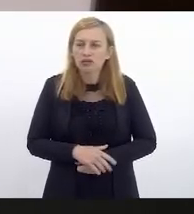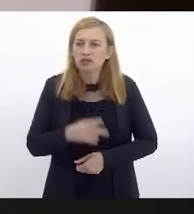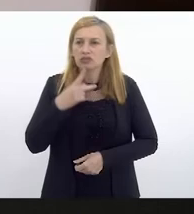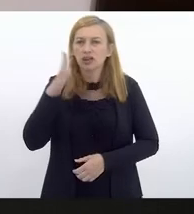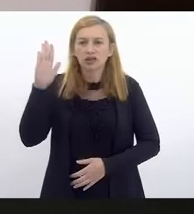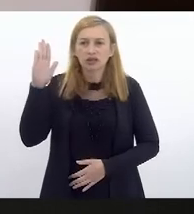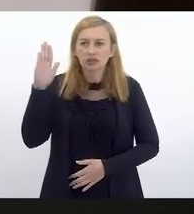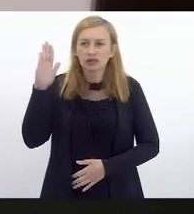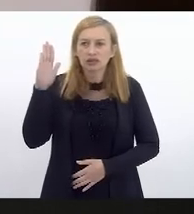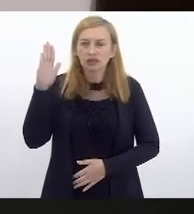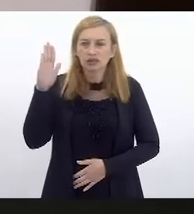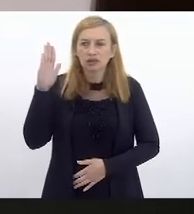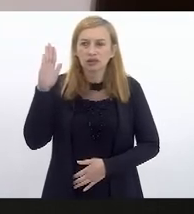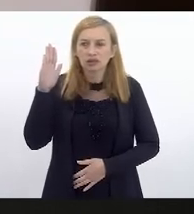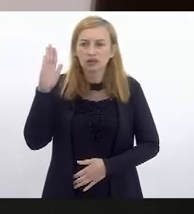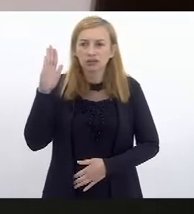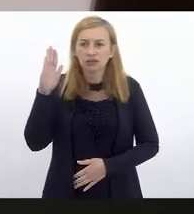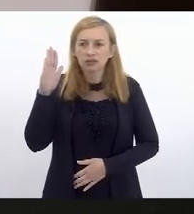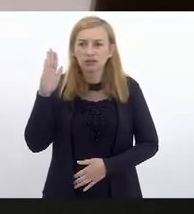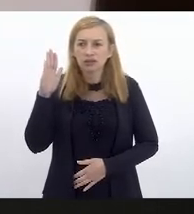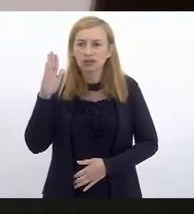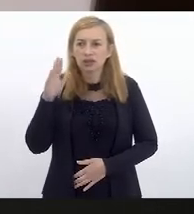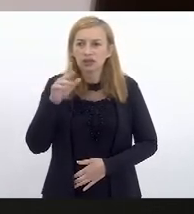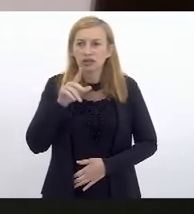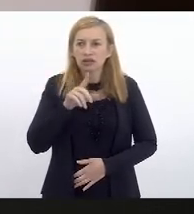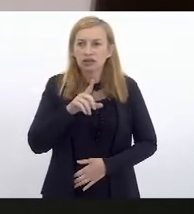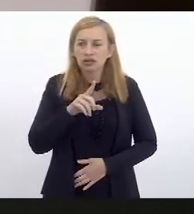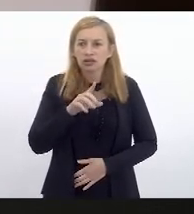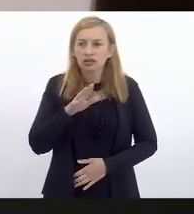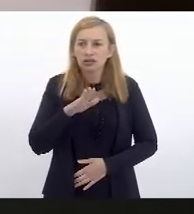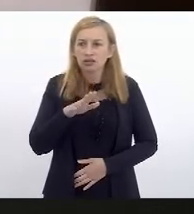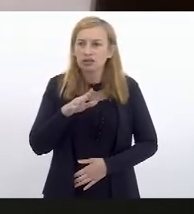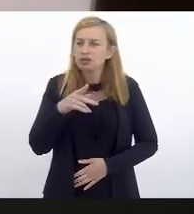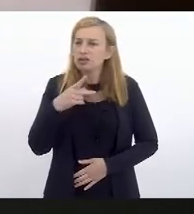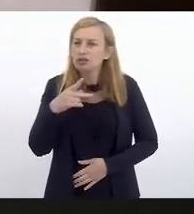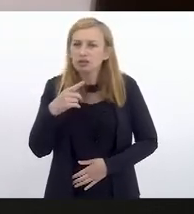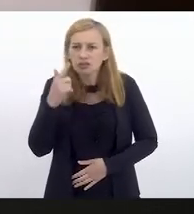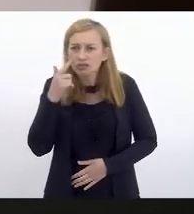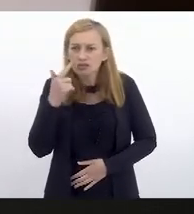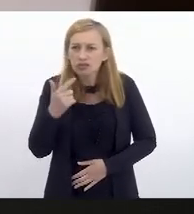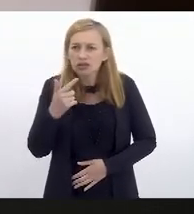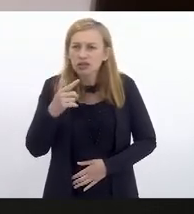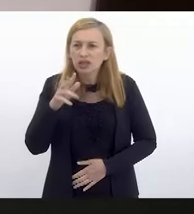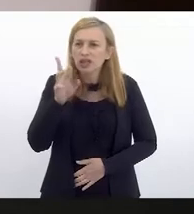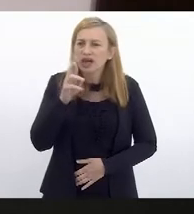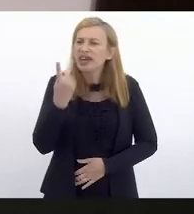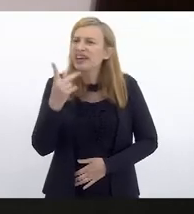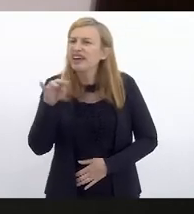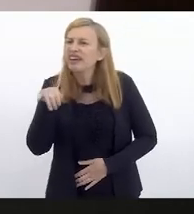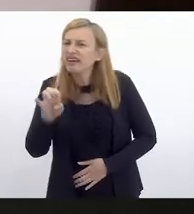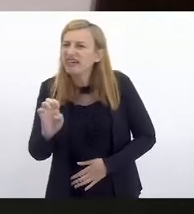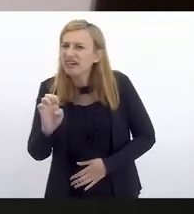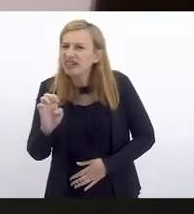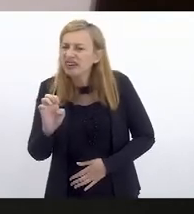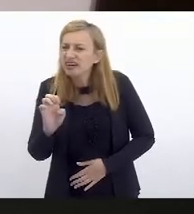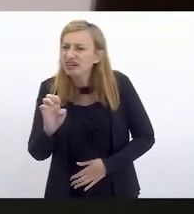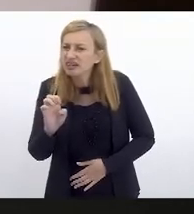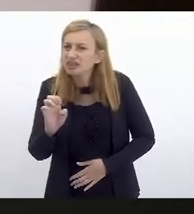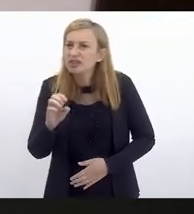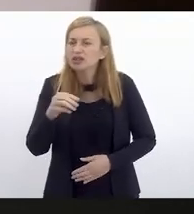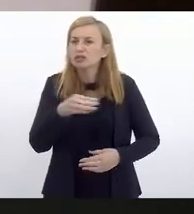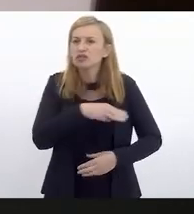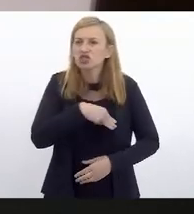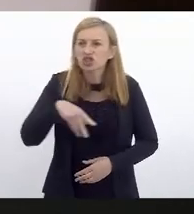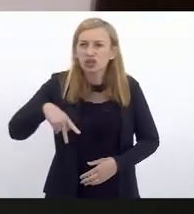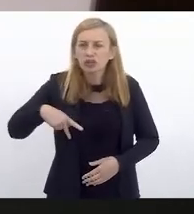intervenção. Henrique Diniz, do MP. Henrique, da onde? Ministério